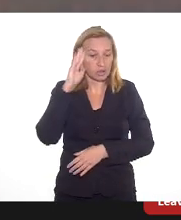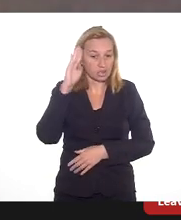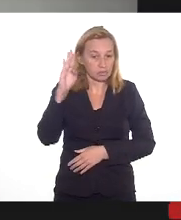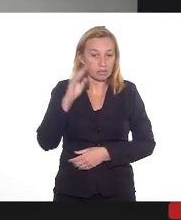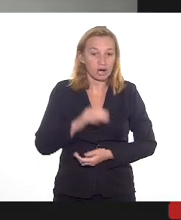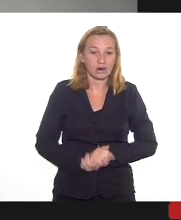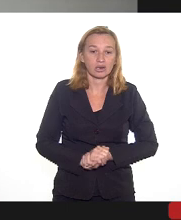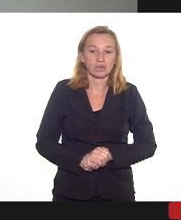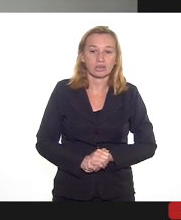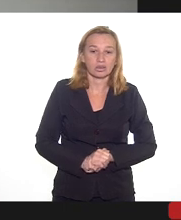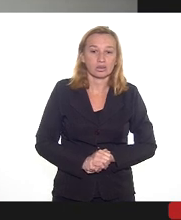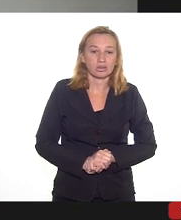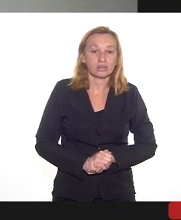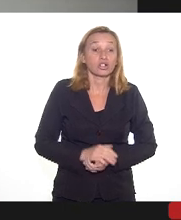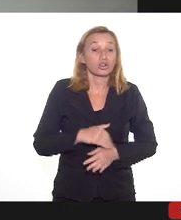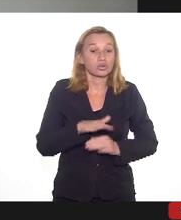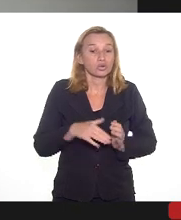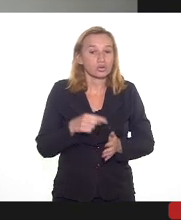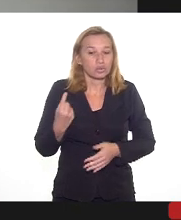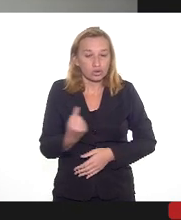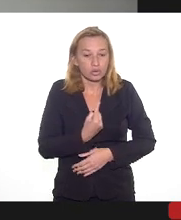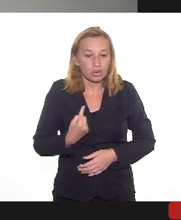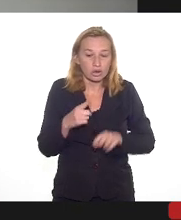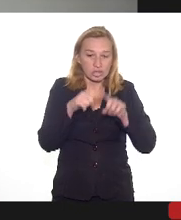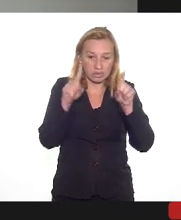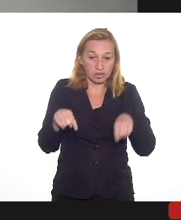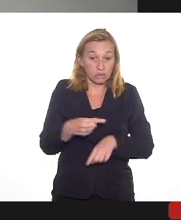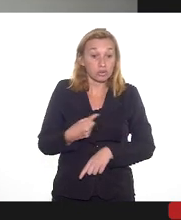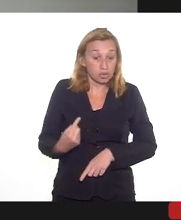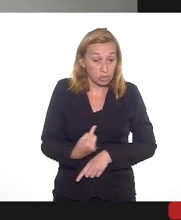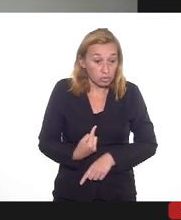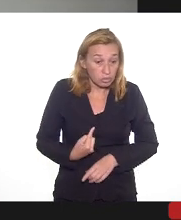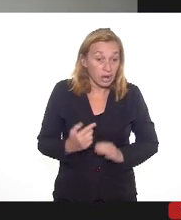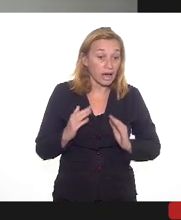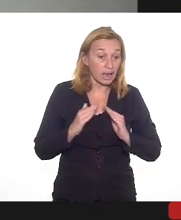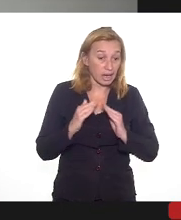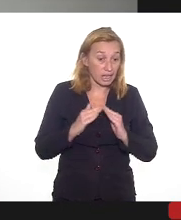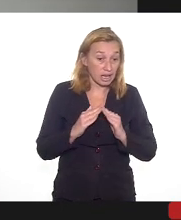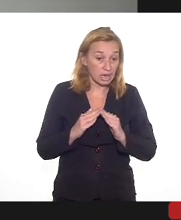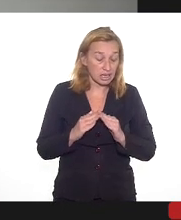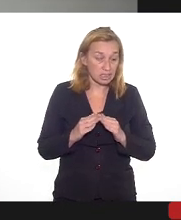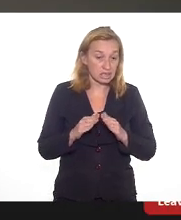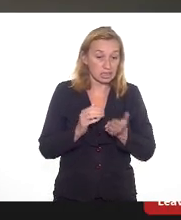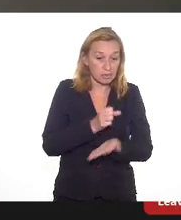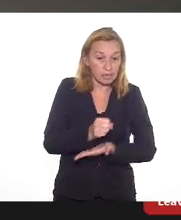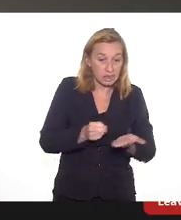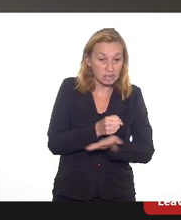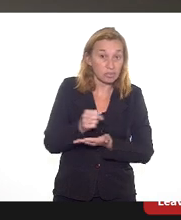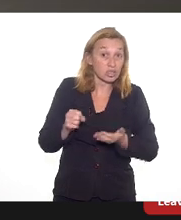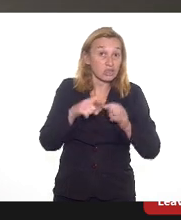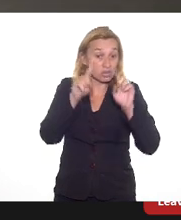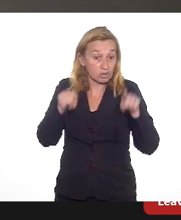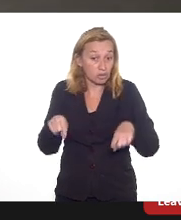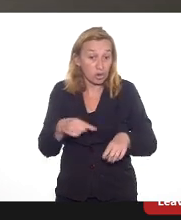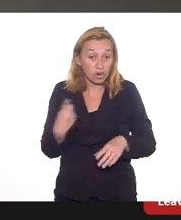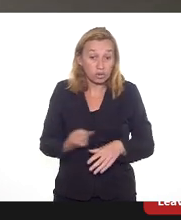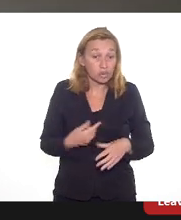não tem serviço público. Todos nós aqui somos servidores. Aqui a casa é composta basicamente de servidores, o nosso